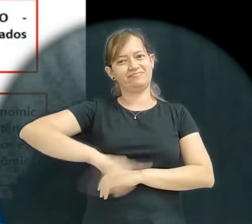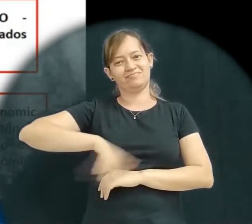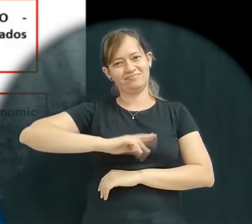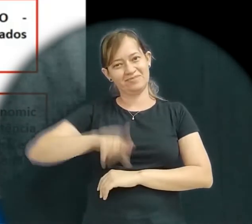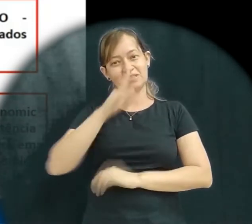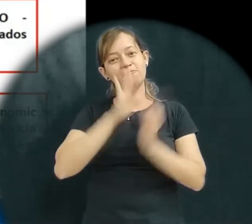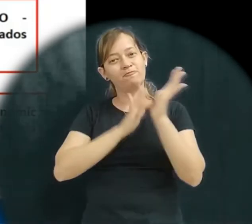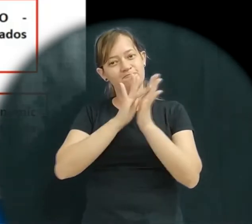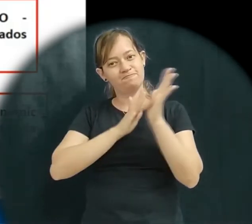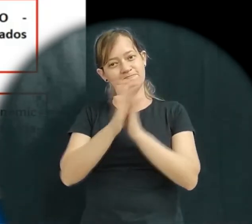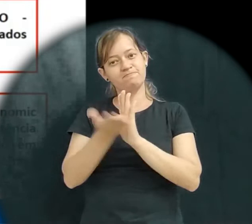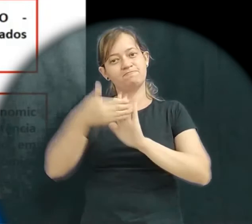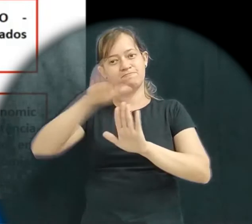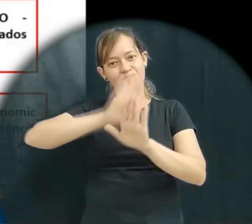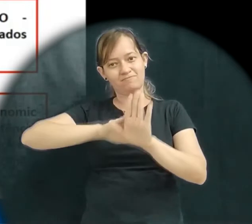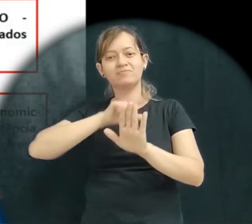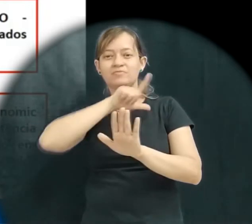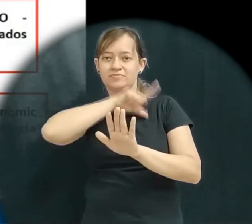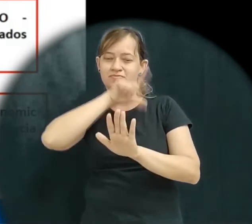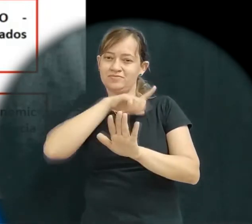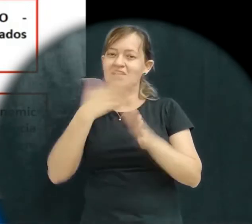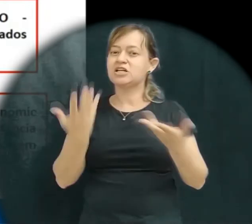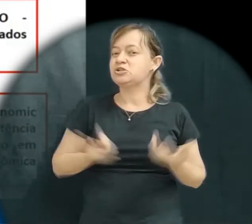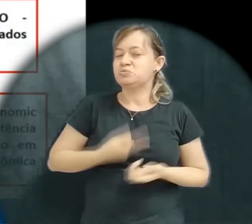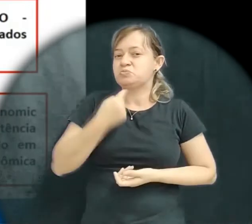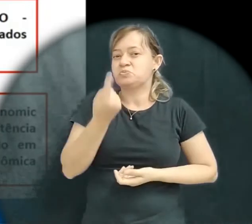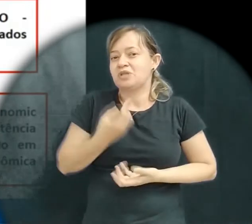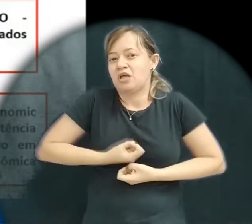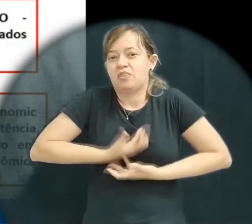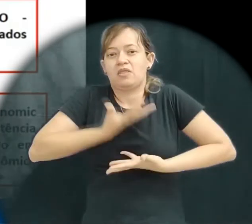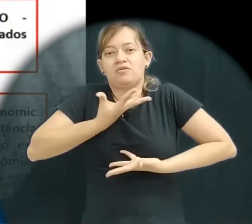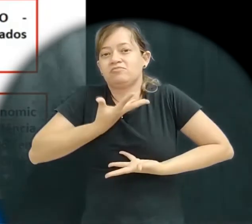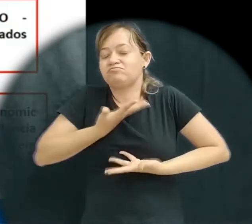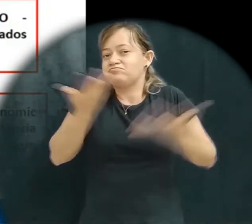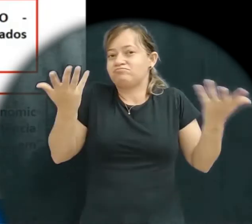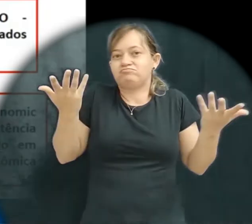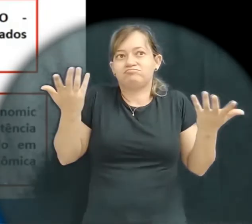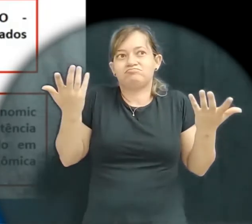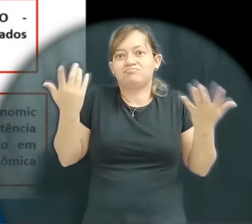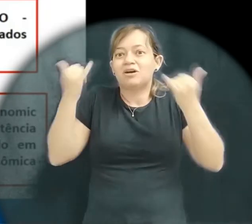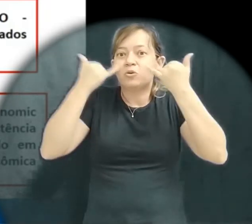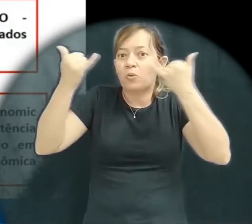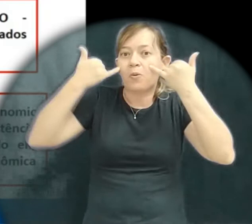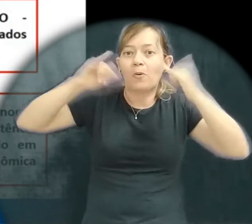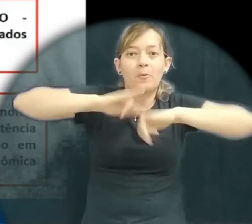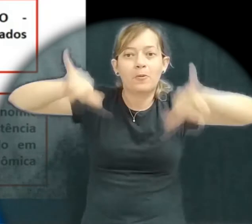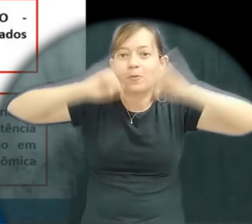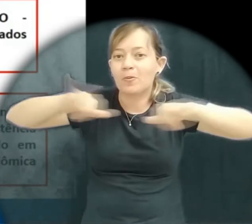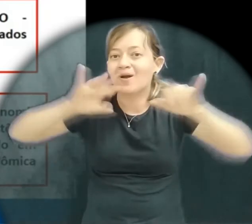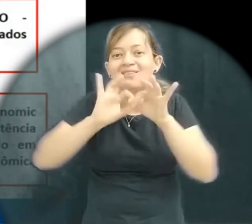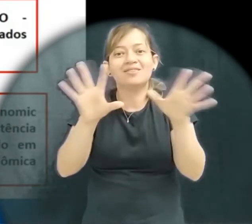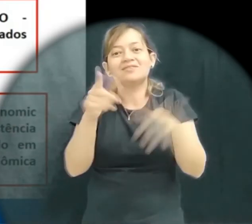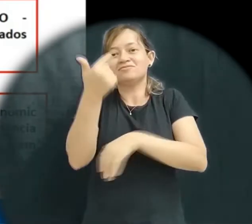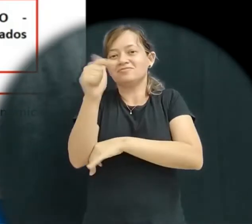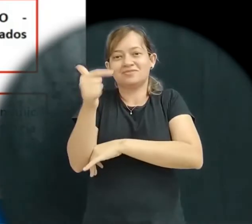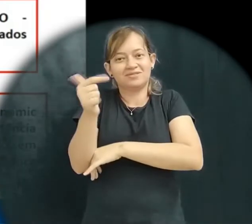não há liberdade de expressão, não há liberdade de imprensa, não há liberdade da população de ir e